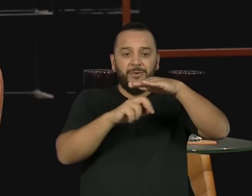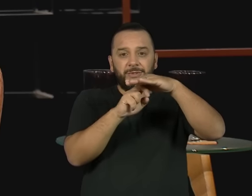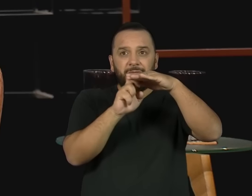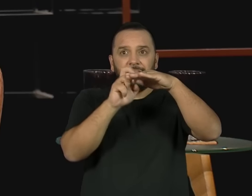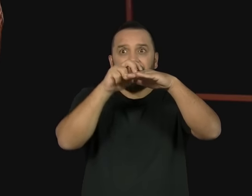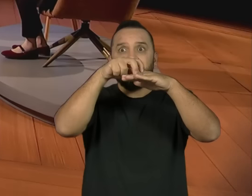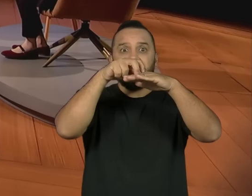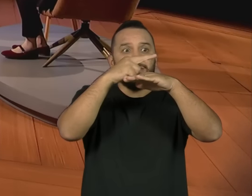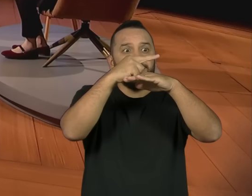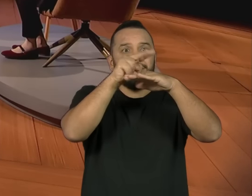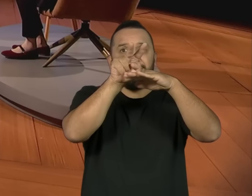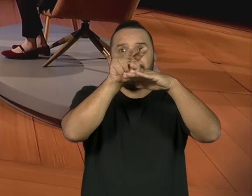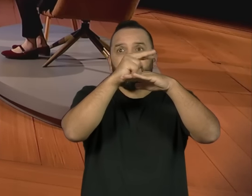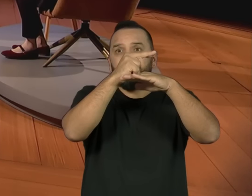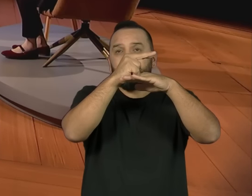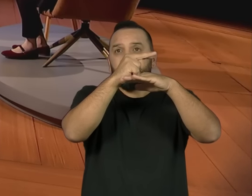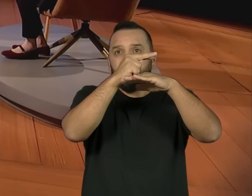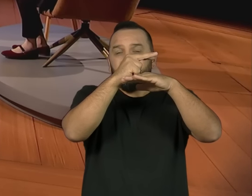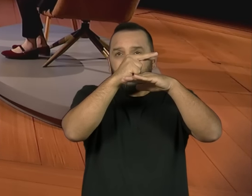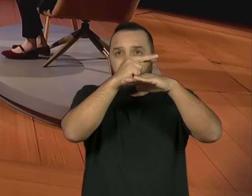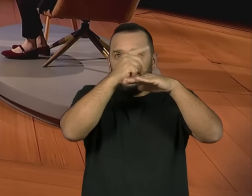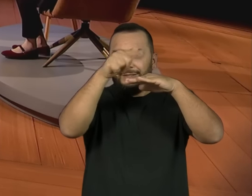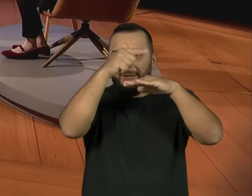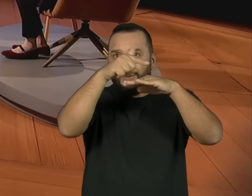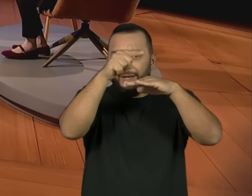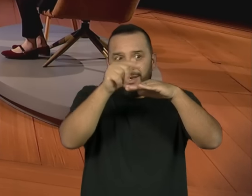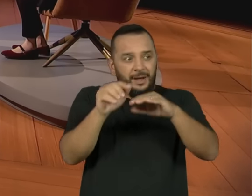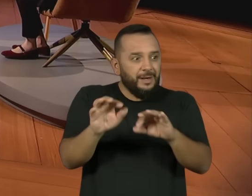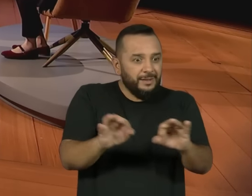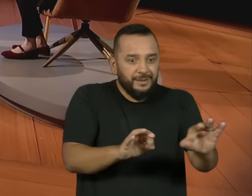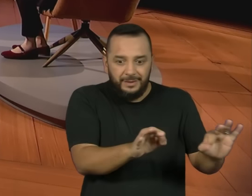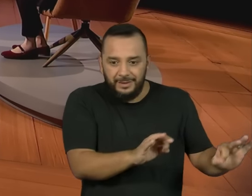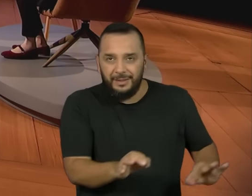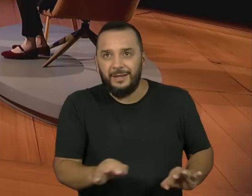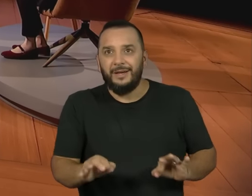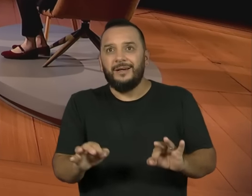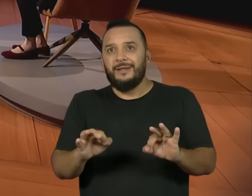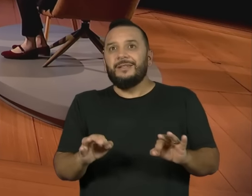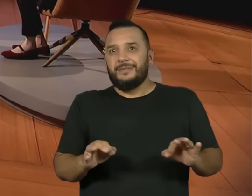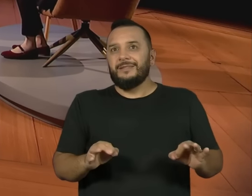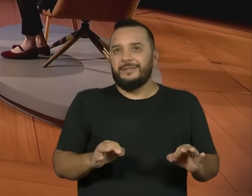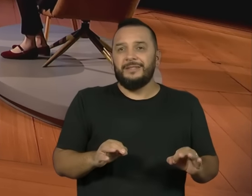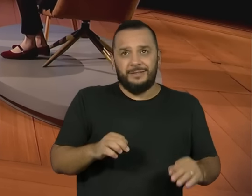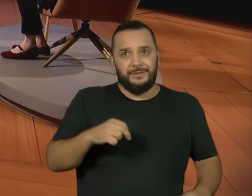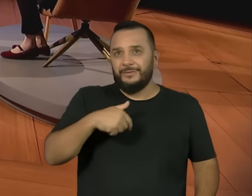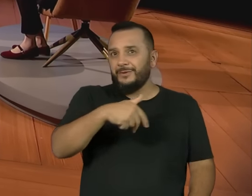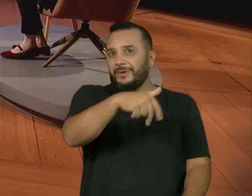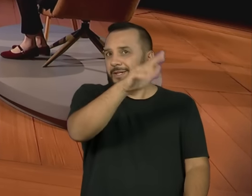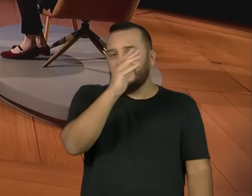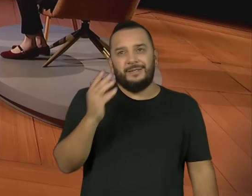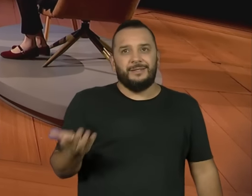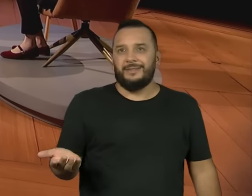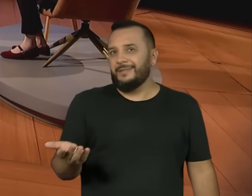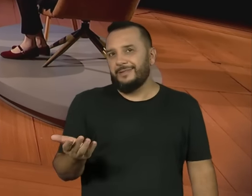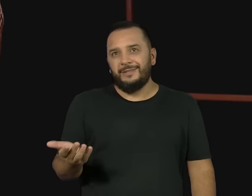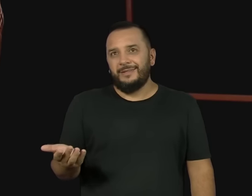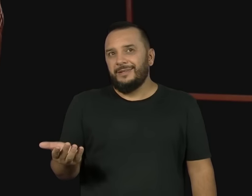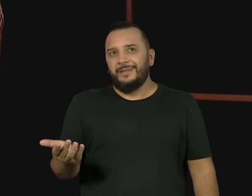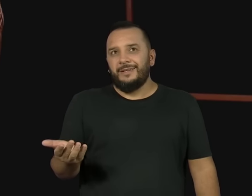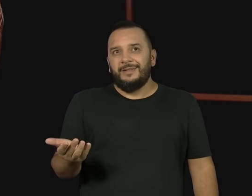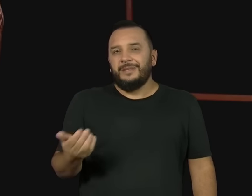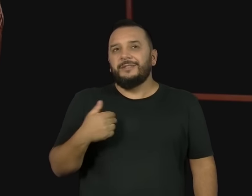A gente fingiu que estava lá para trabalhar e curtir. E passou, né? E foi. Deu certo. Aí a